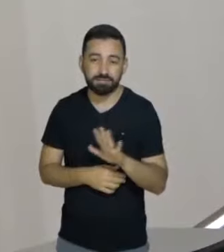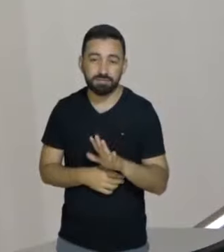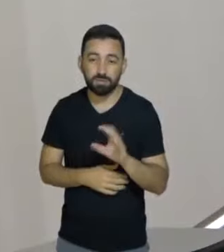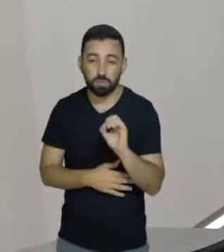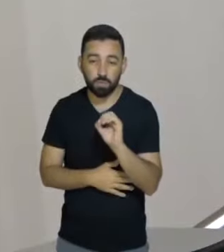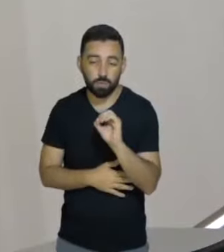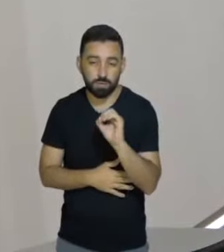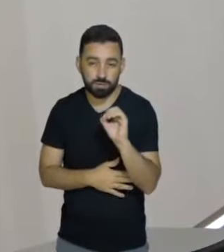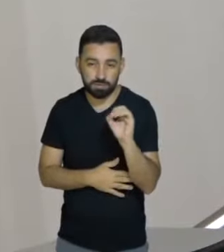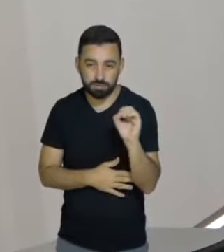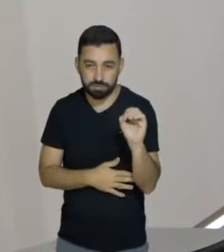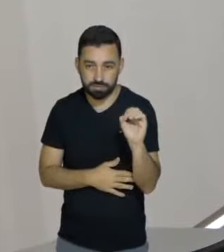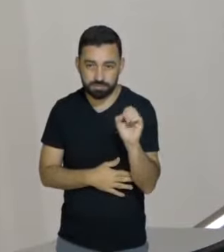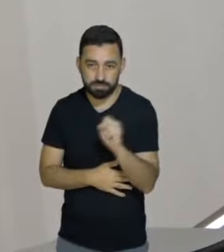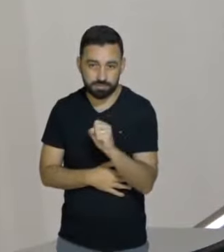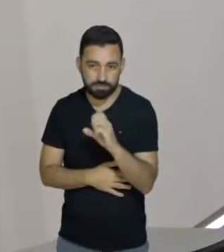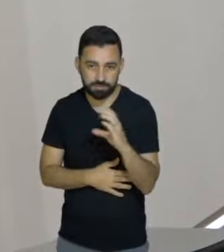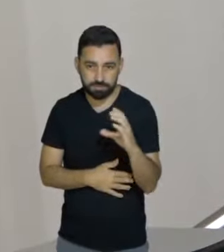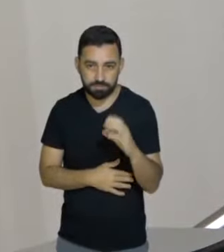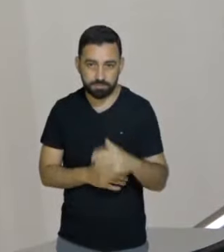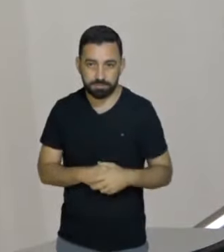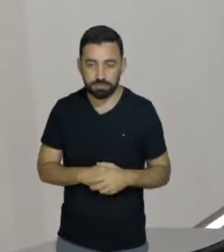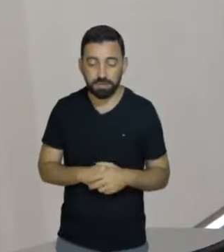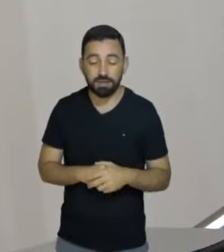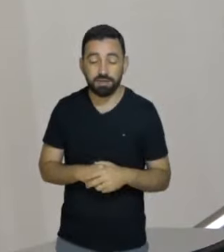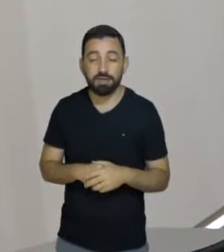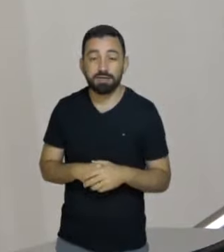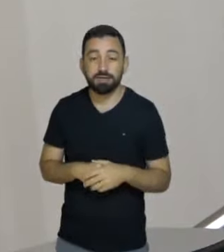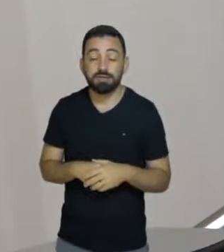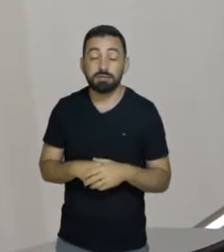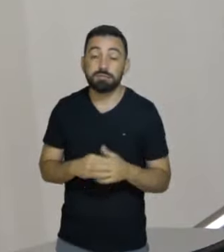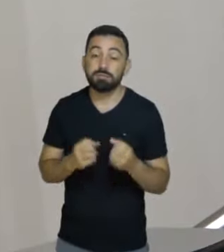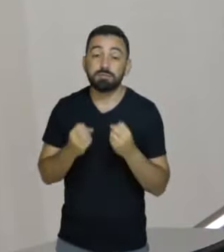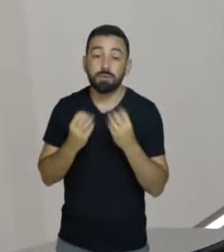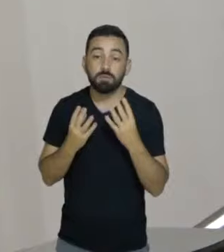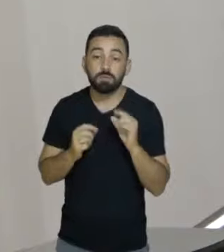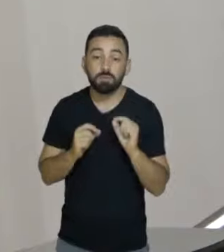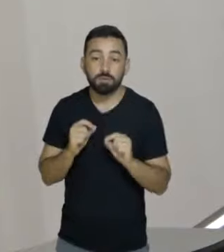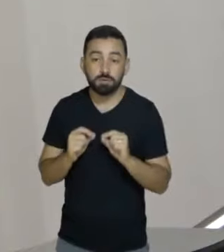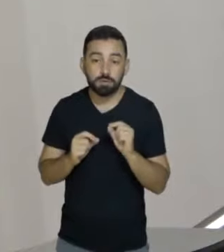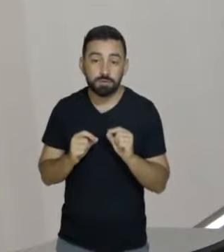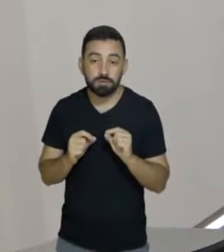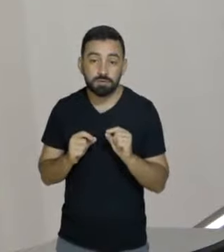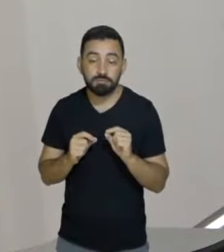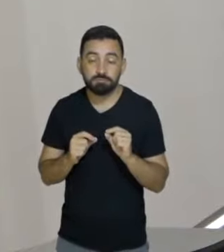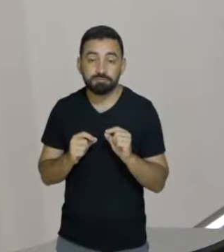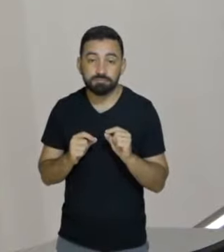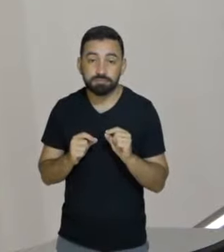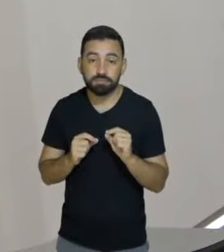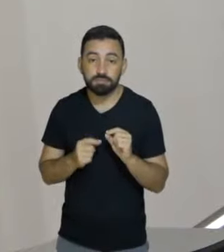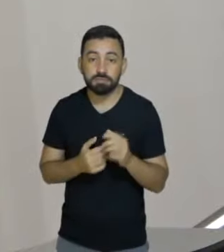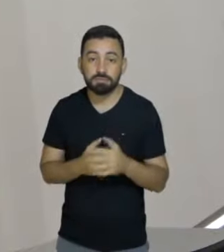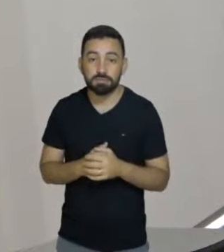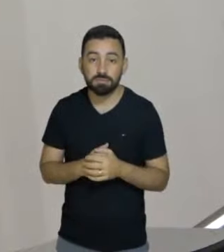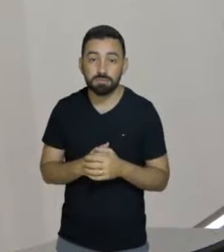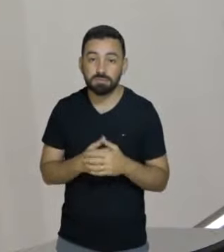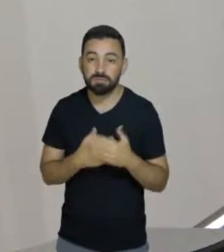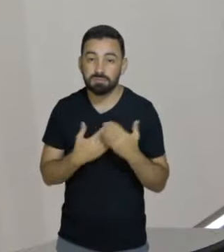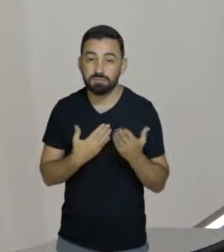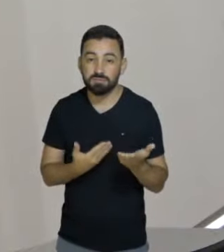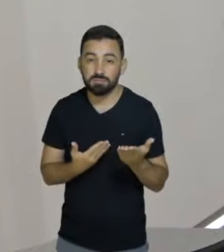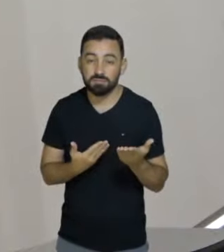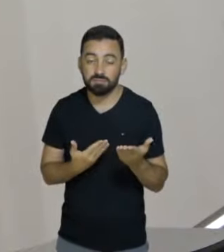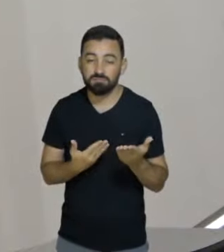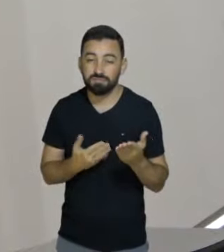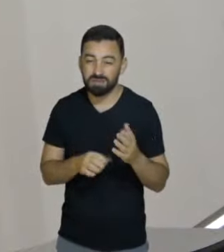Oeste Catarinense. Felizmente, líder Massoco, nas